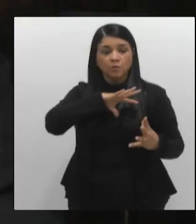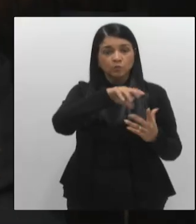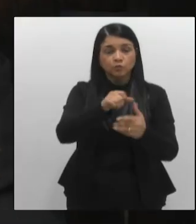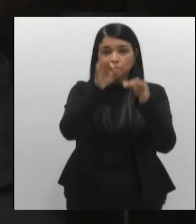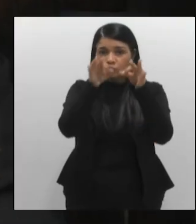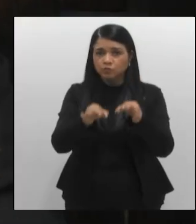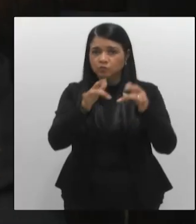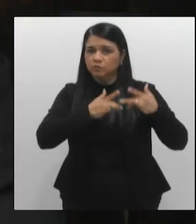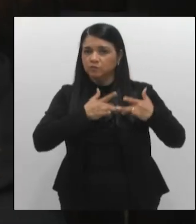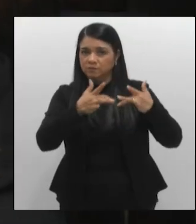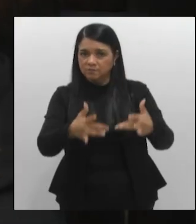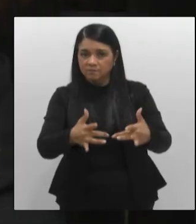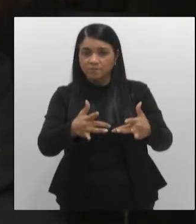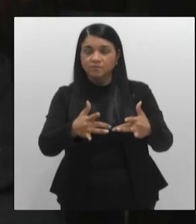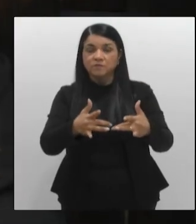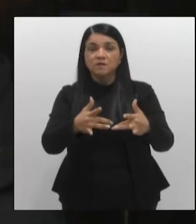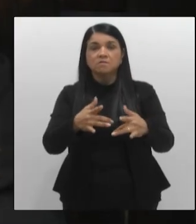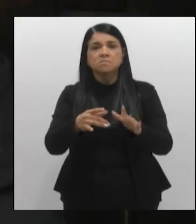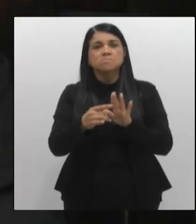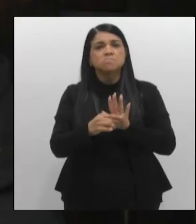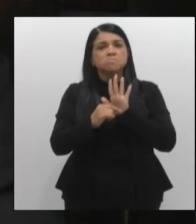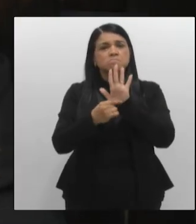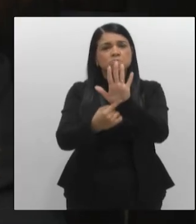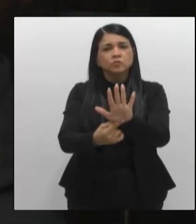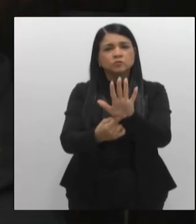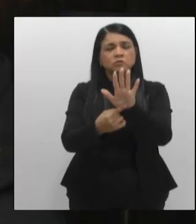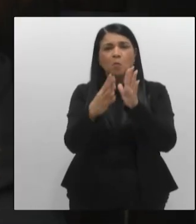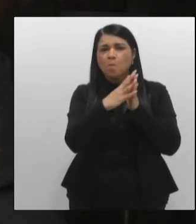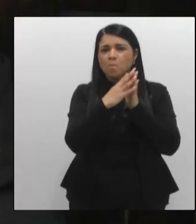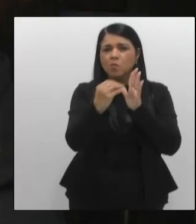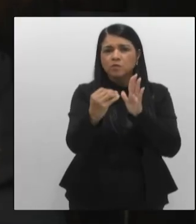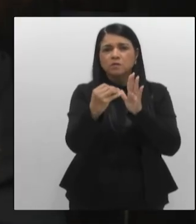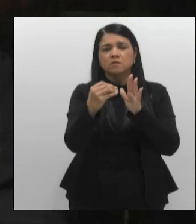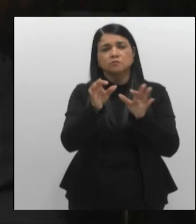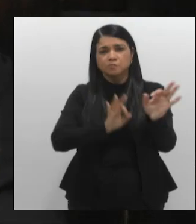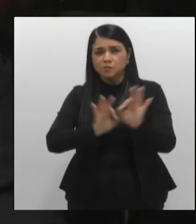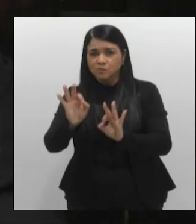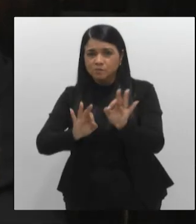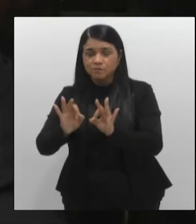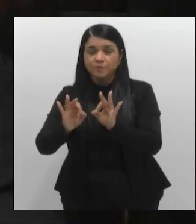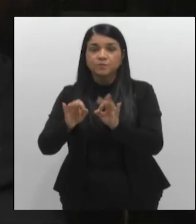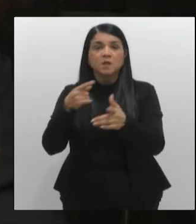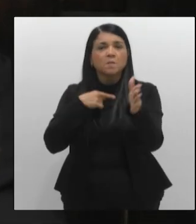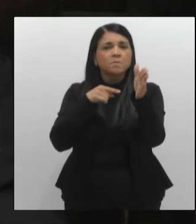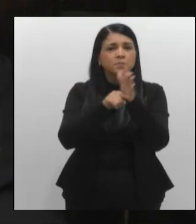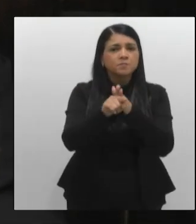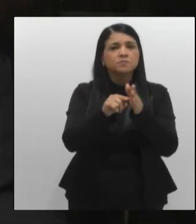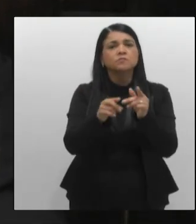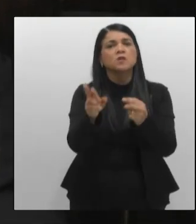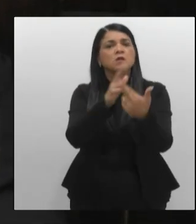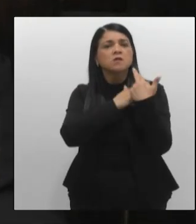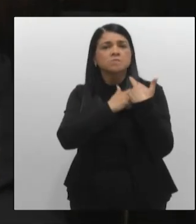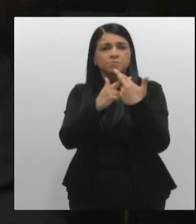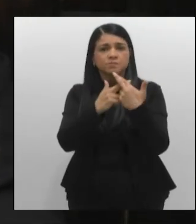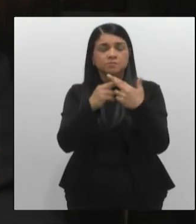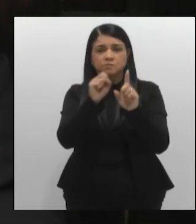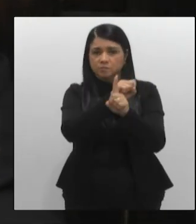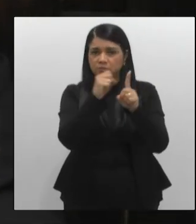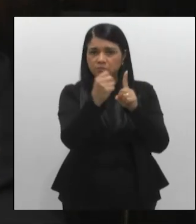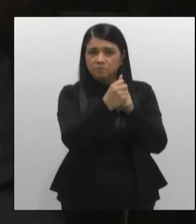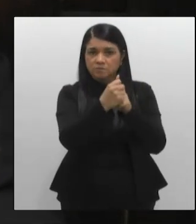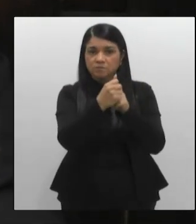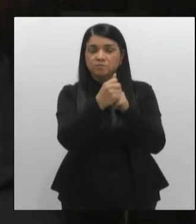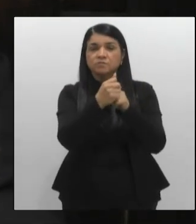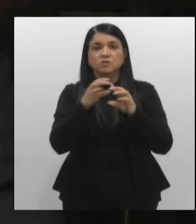justo e solidário, dando exemplo pelas suas próprias realizações e questionando os responsáveis por uma sociedade